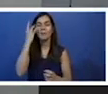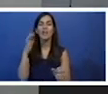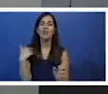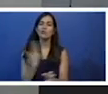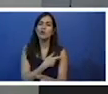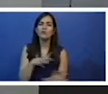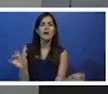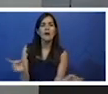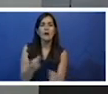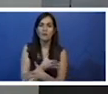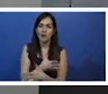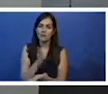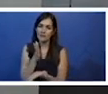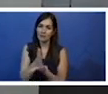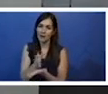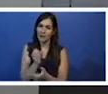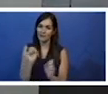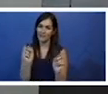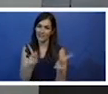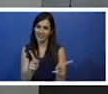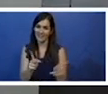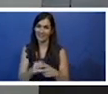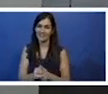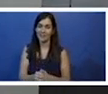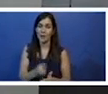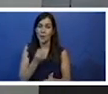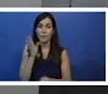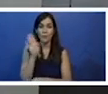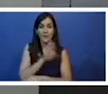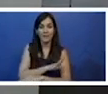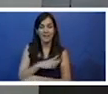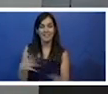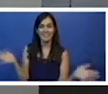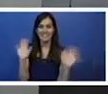encerrarmos essa parte, ok? Boa tarde e fiquem com Deus.